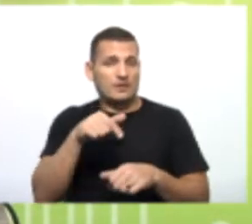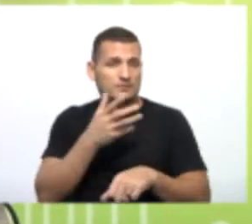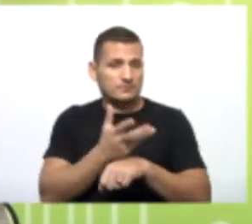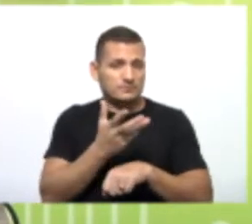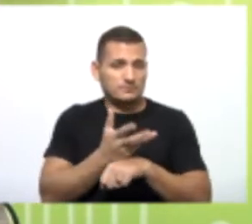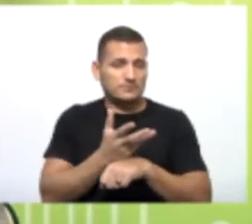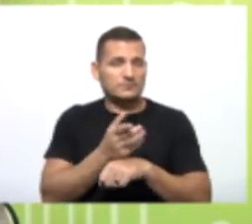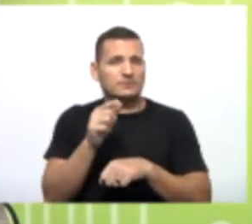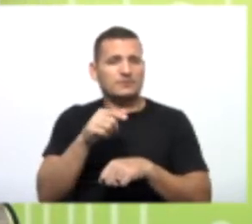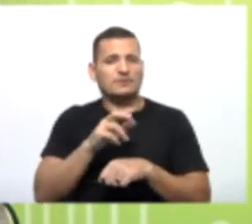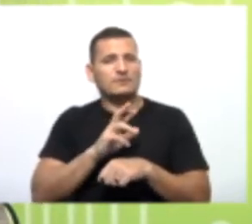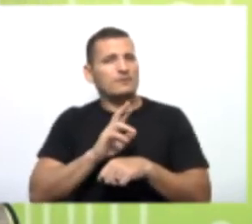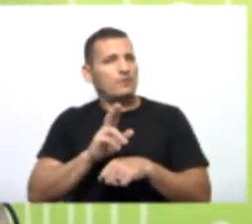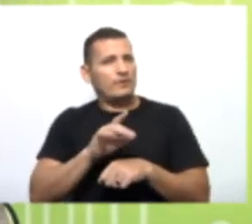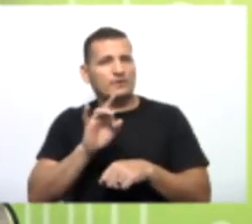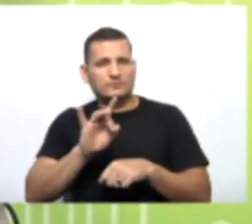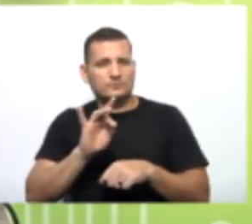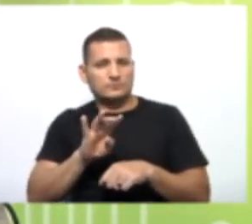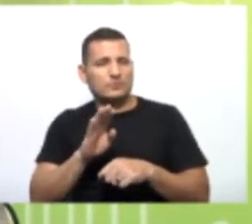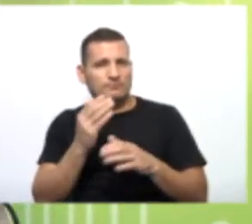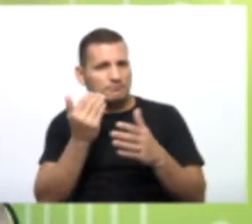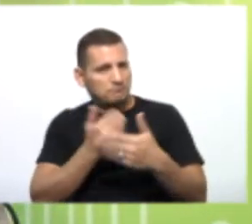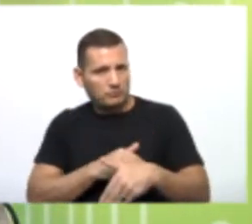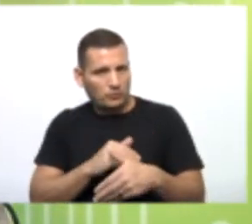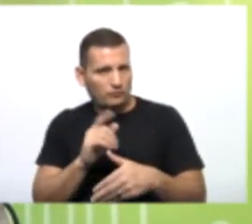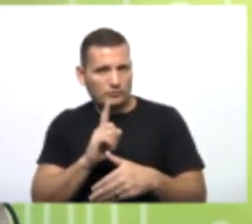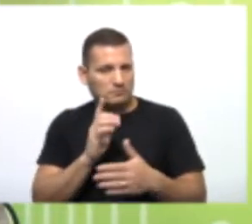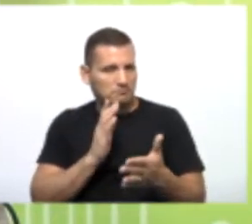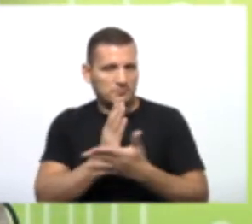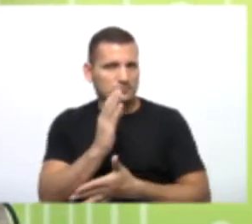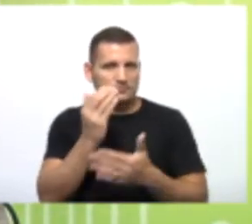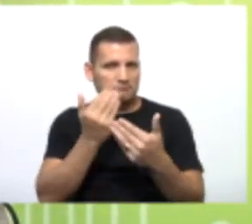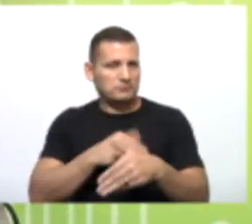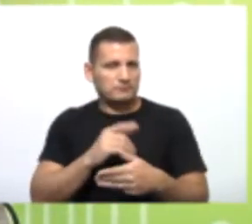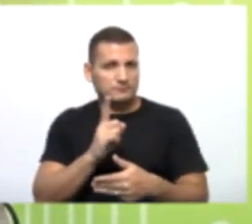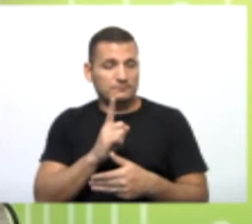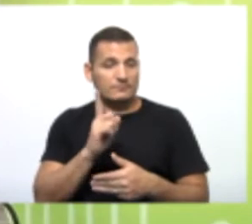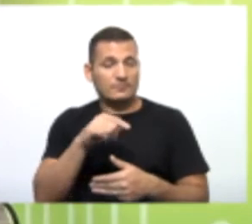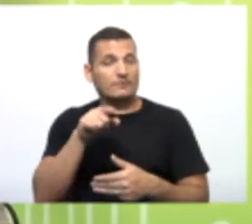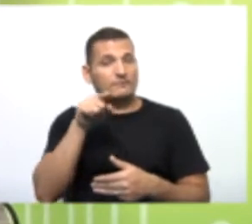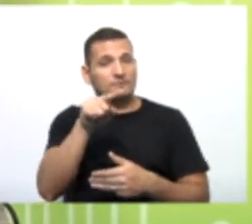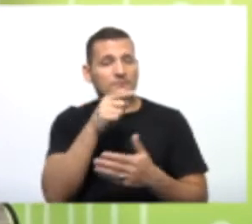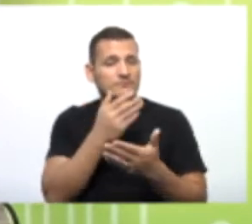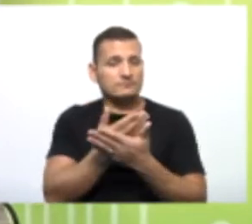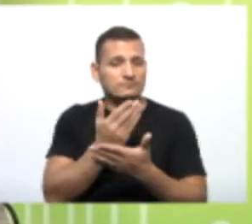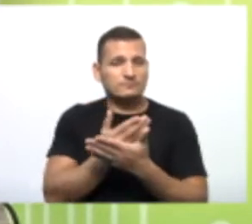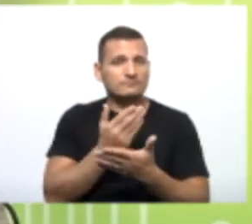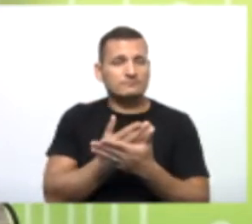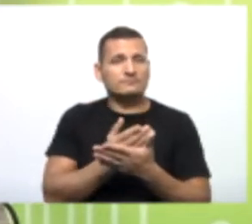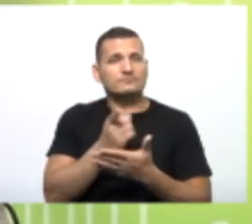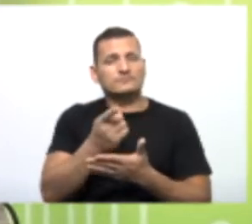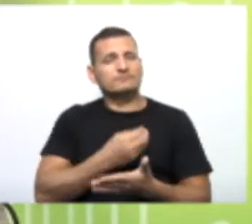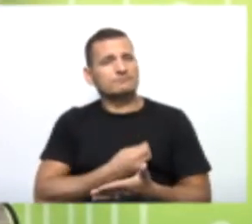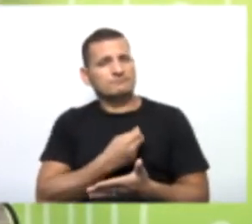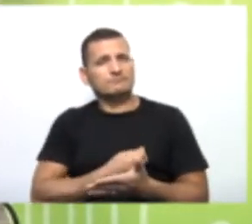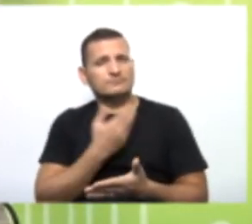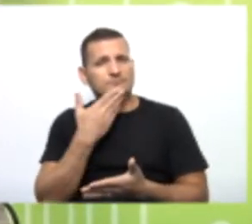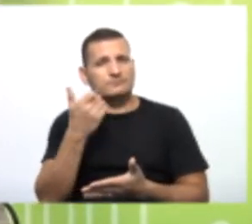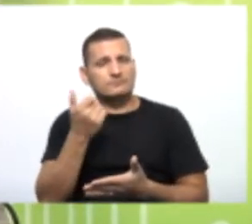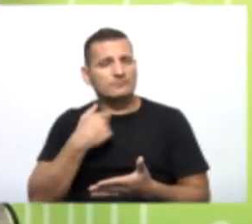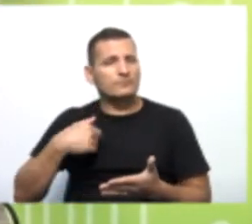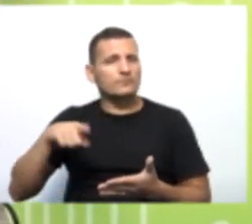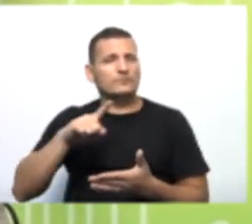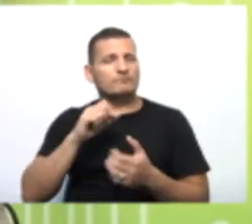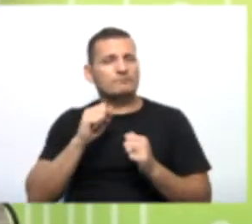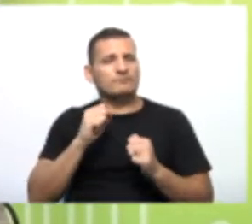particular, não é para estudar para cair na prova, né? Para passar na prova. É para você estudar para que viva melhor, para que nós possamos